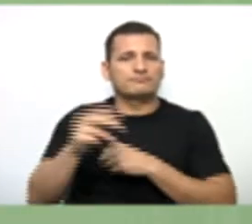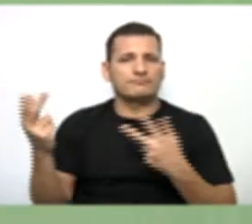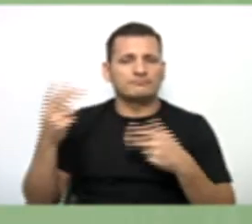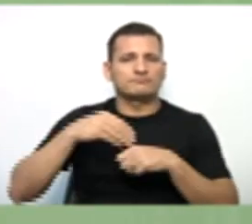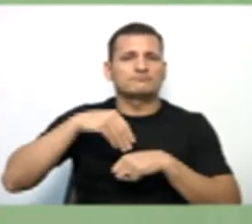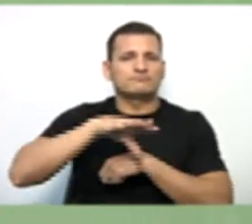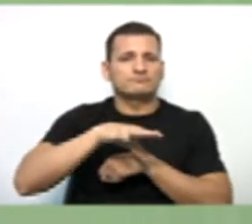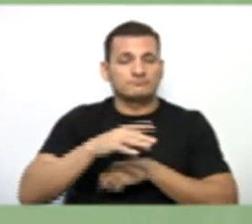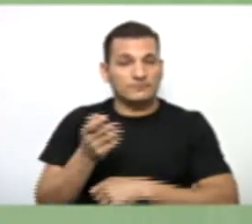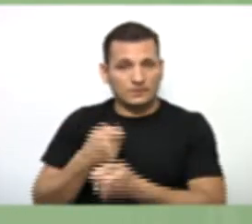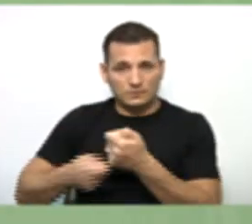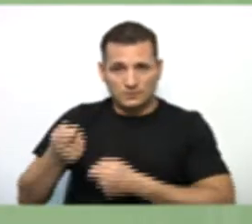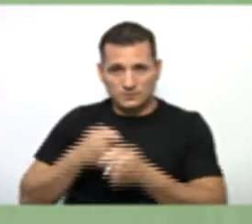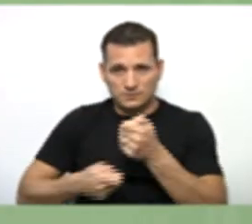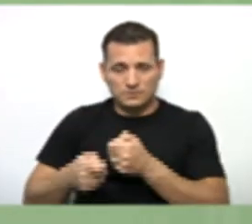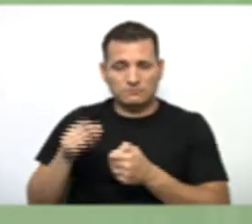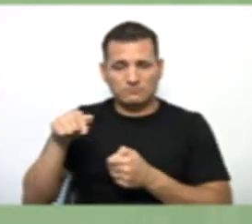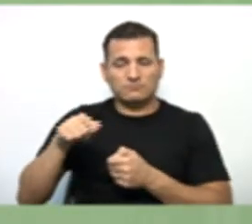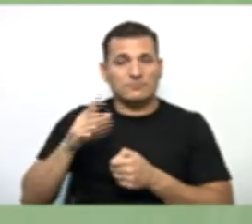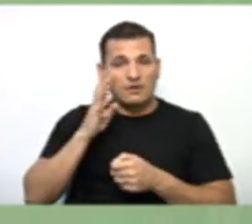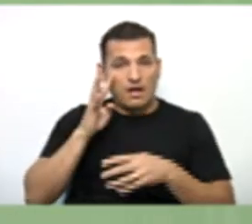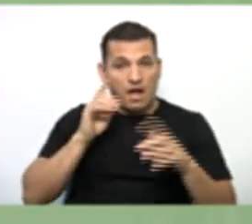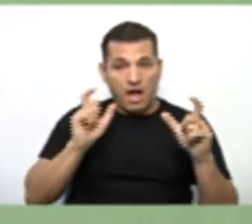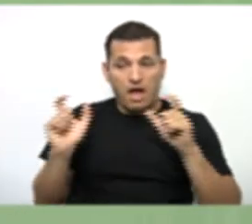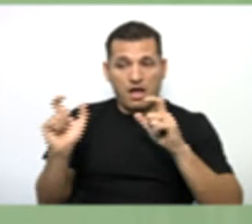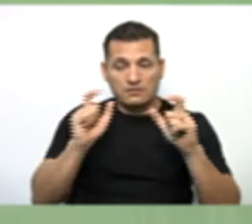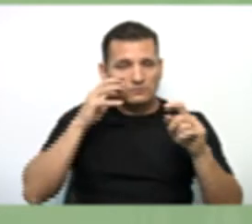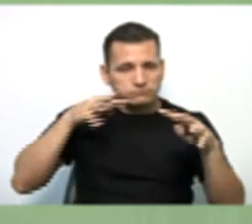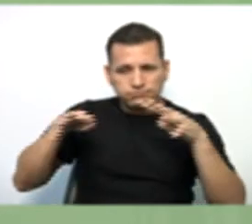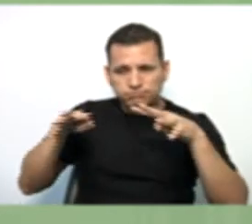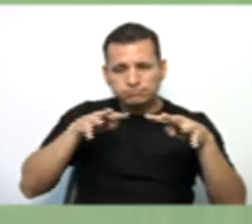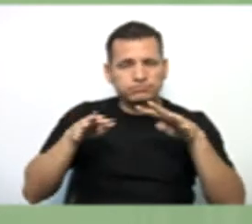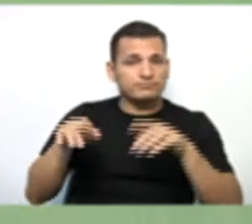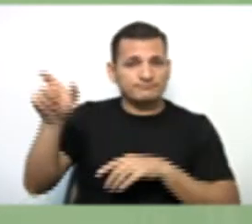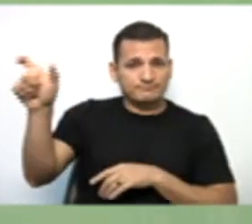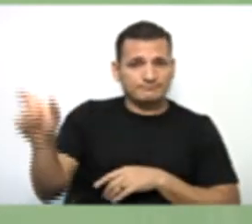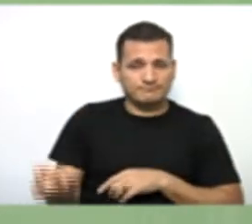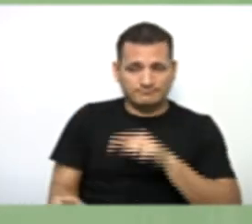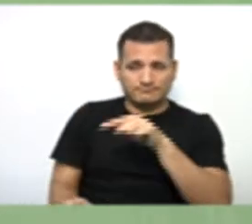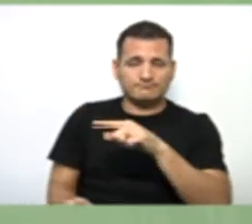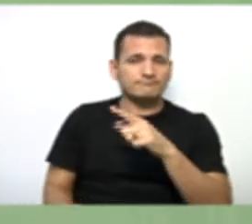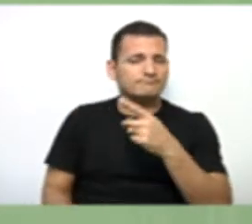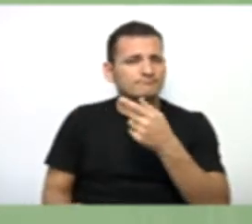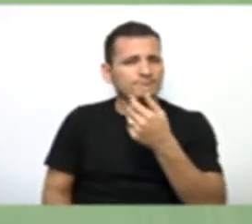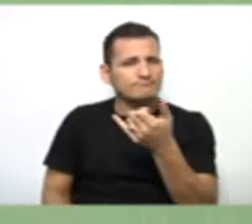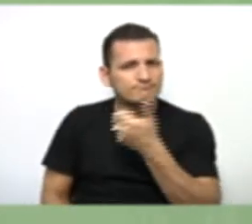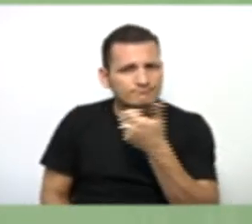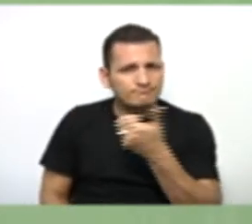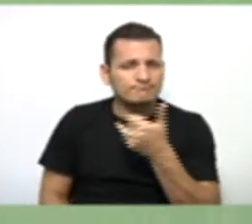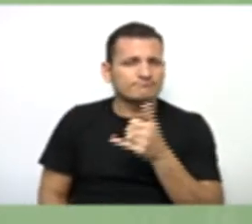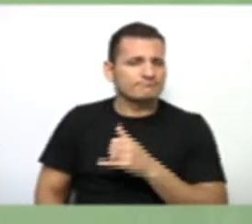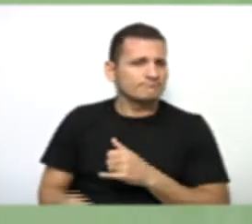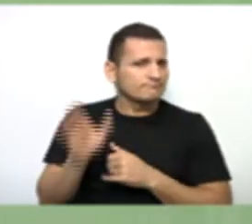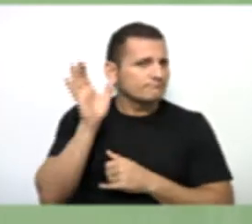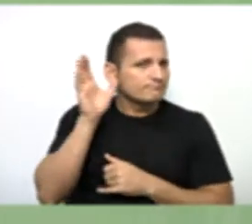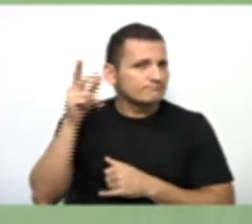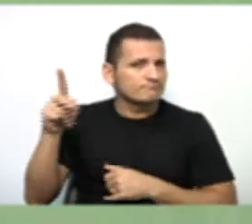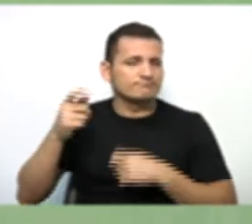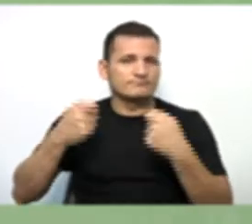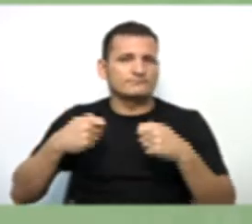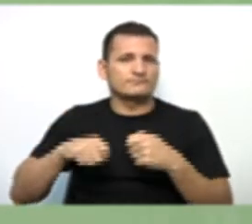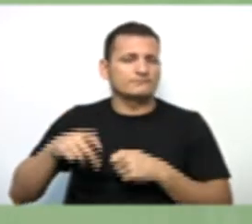recebida. Numa negociação, estar atento ao que a outra parte tem a dizer, ouvir suas